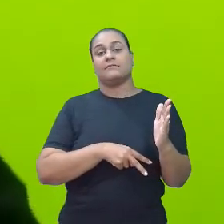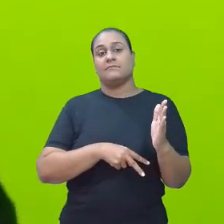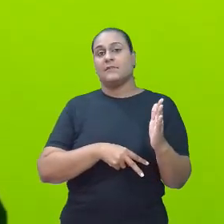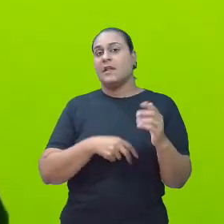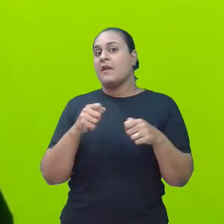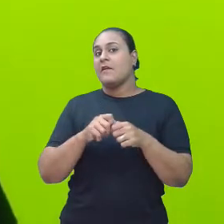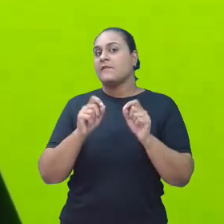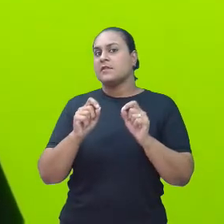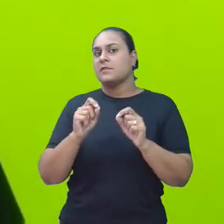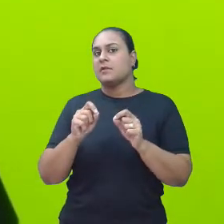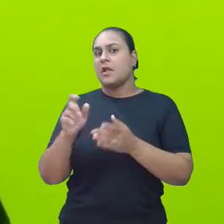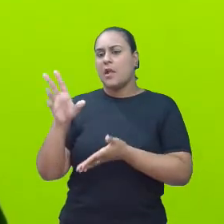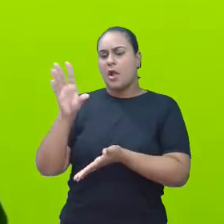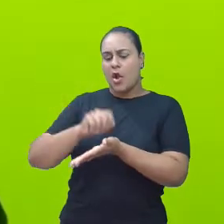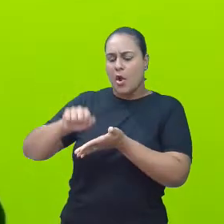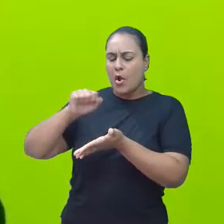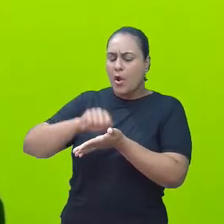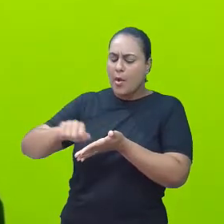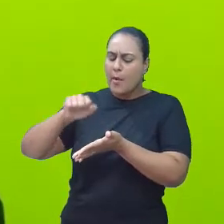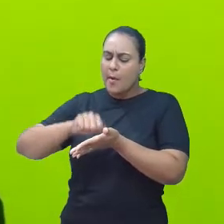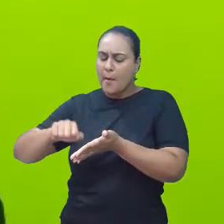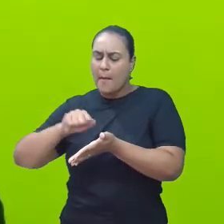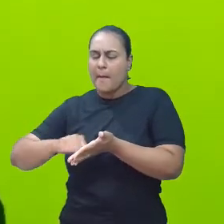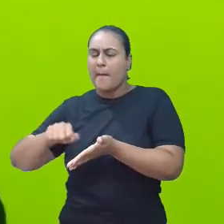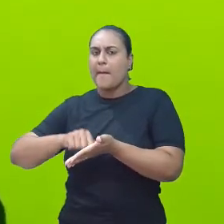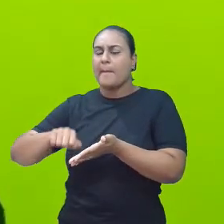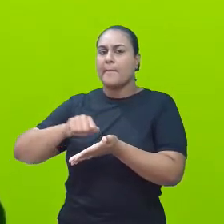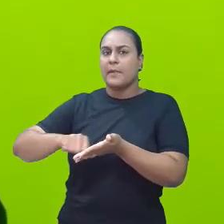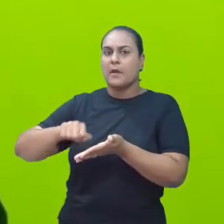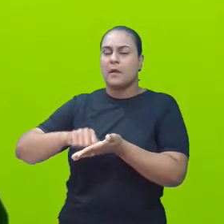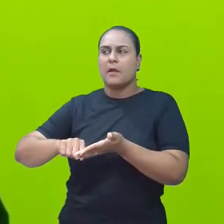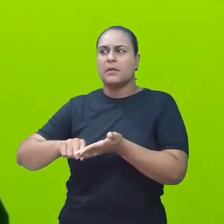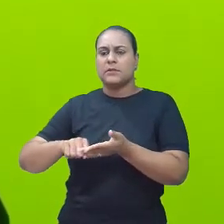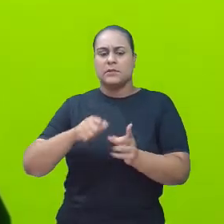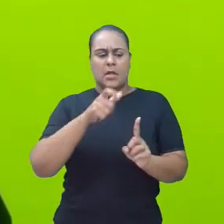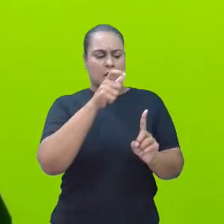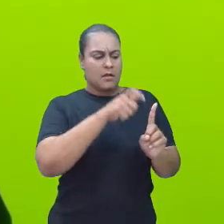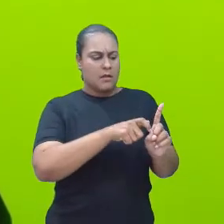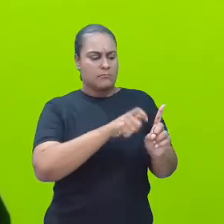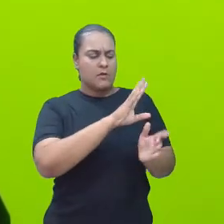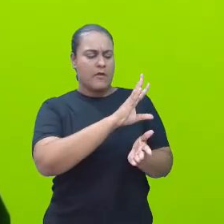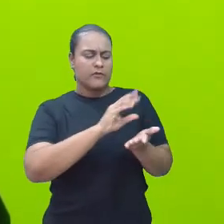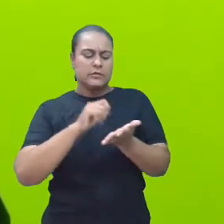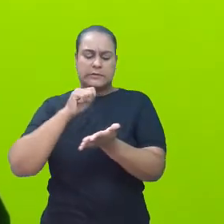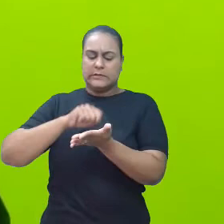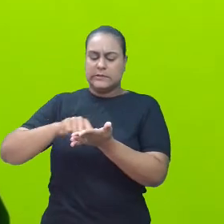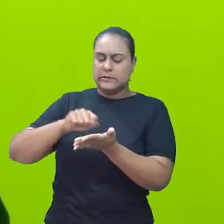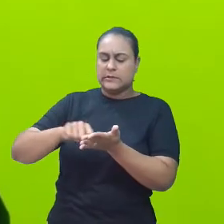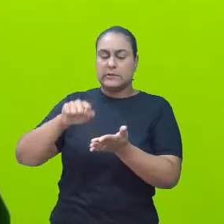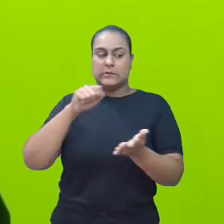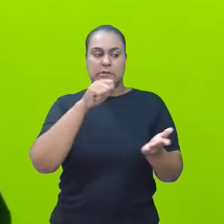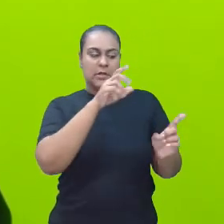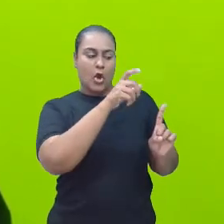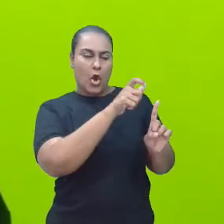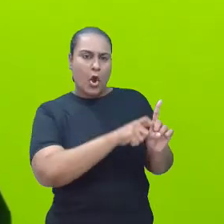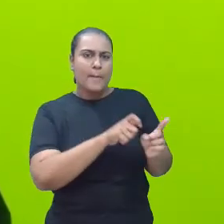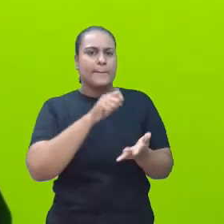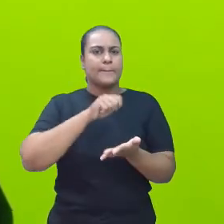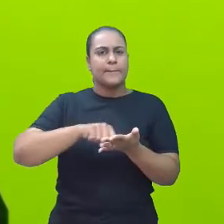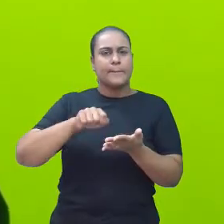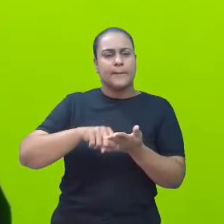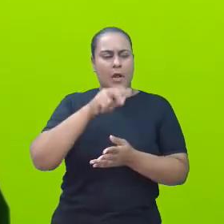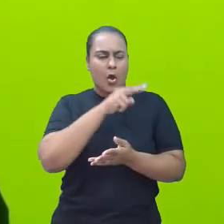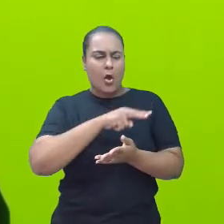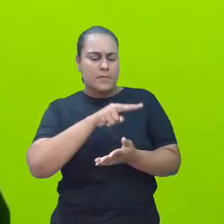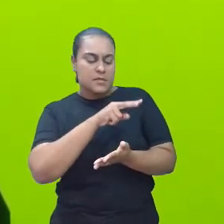fazendo anotações daquilo que o personagem vai revelando em suas falas. Então você vai, se o